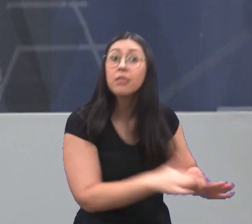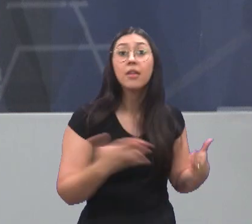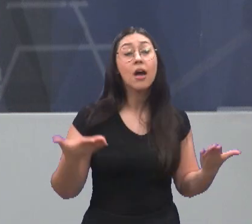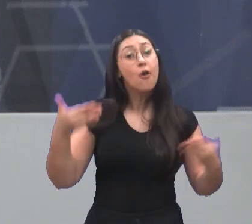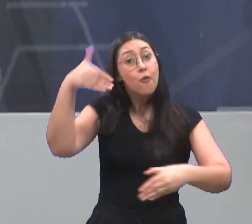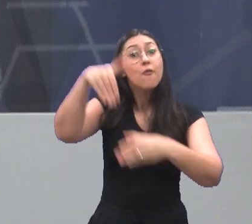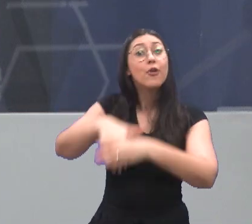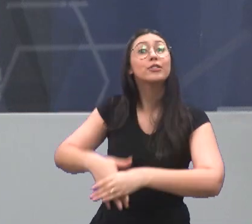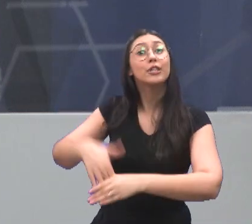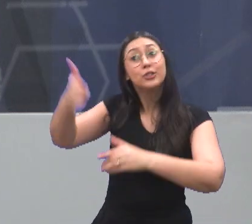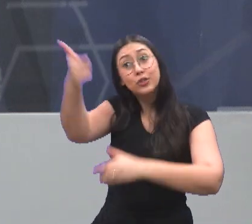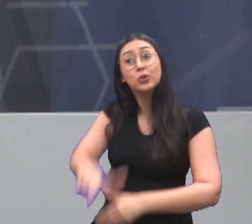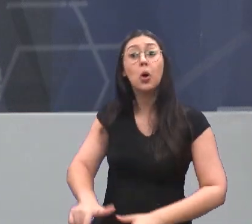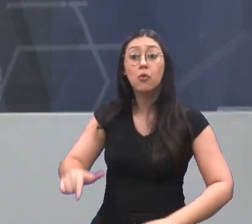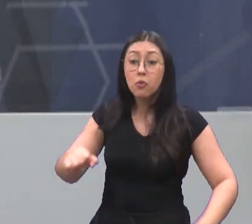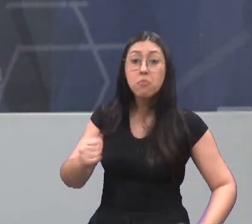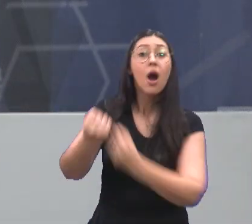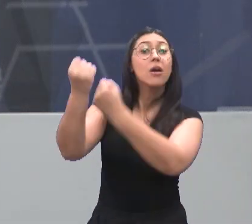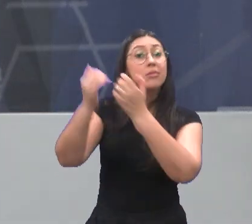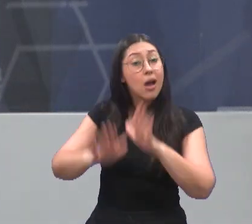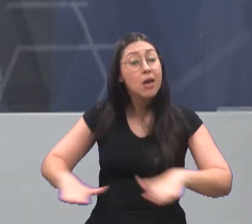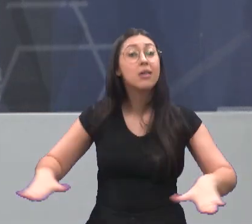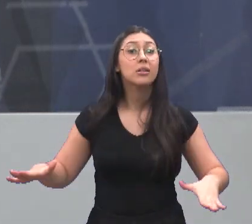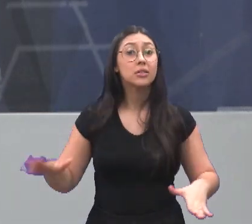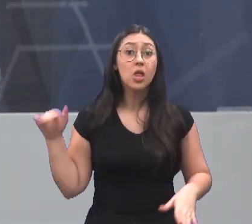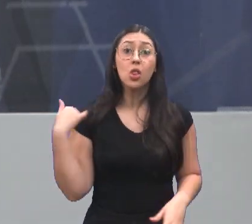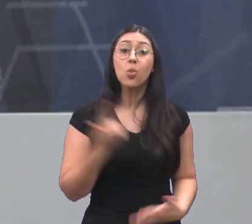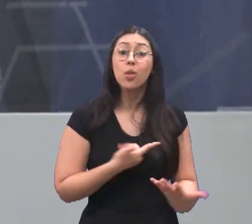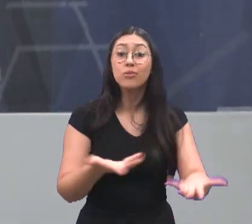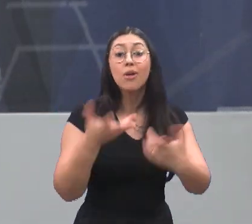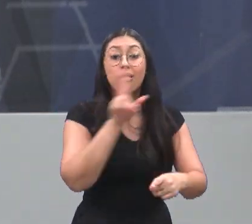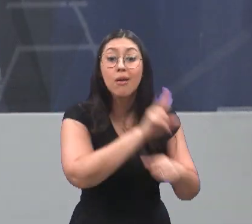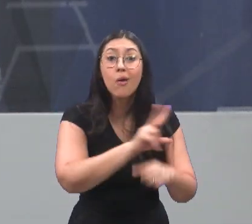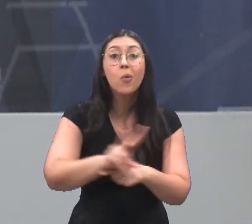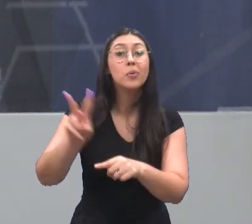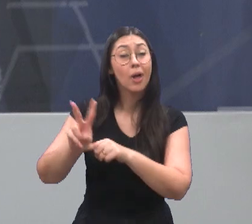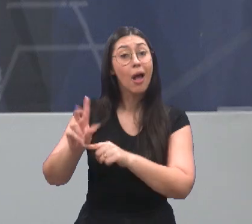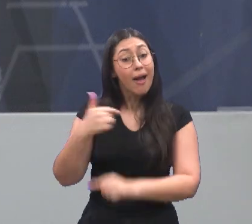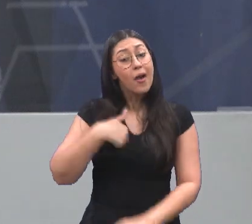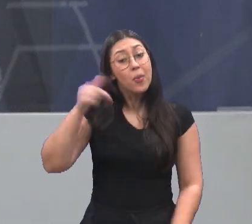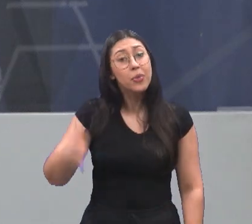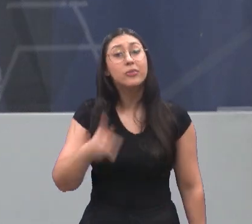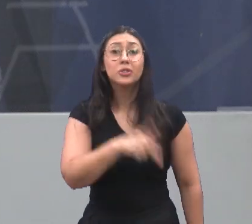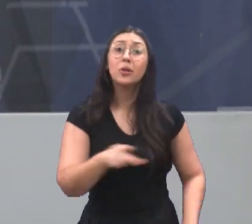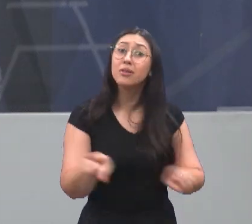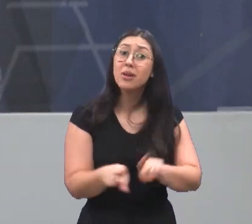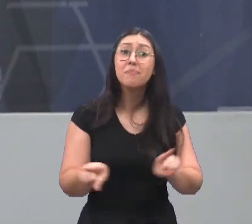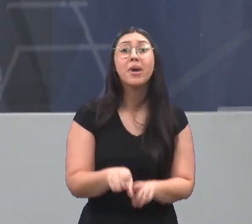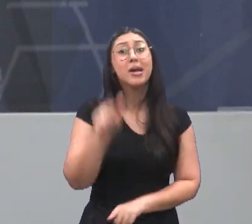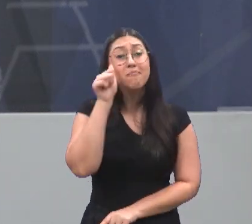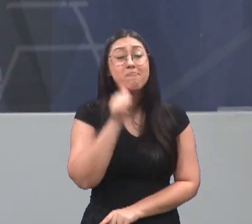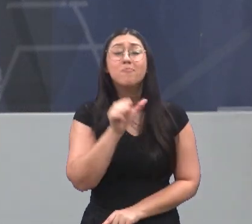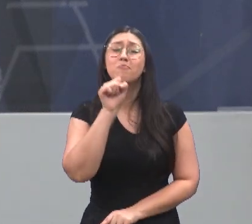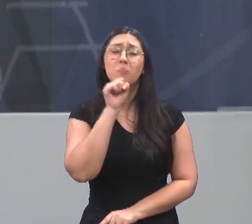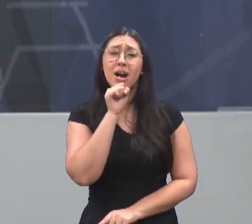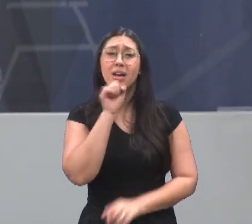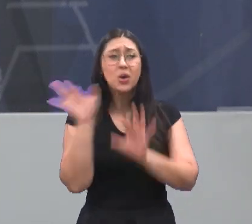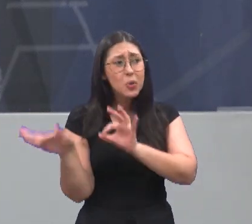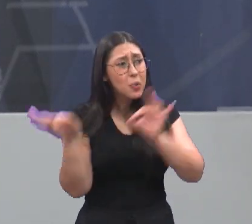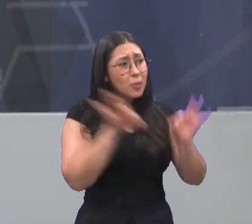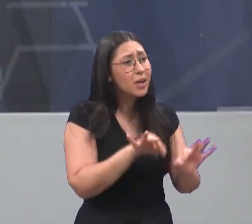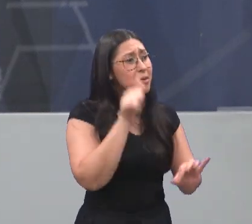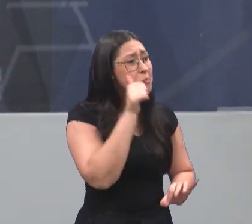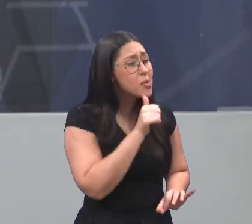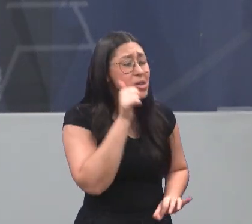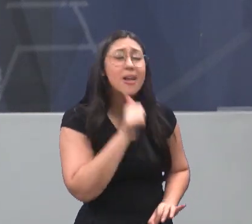novamente dessas crianças. É por essas crianças, como professora e como mãe, por acompanhar as mulheres e as crianças